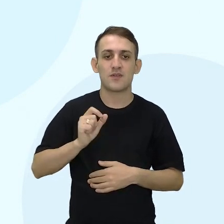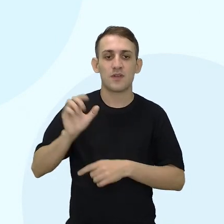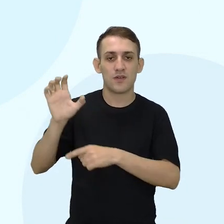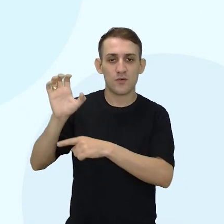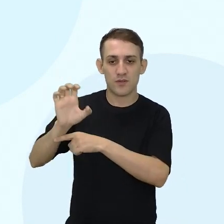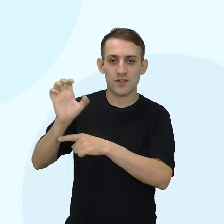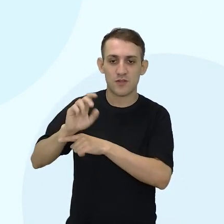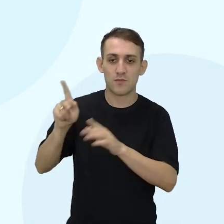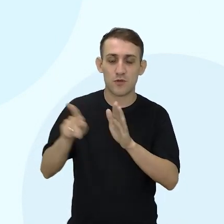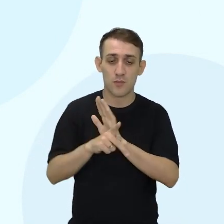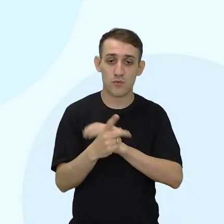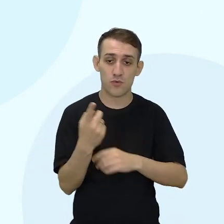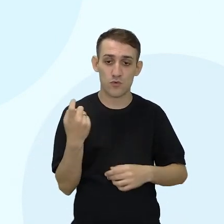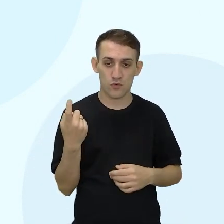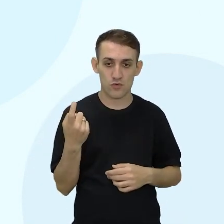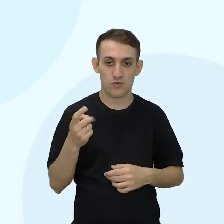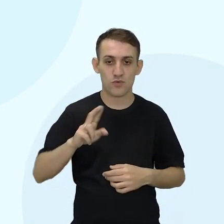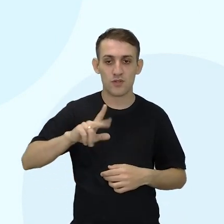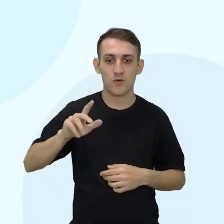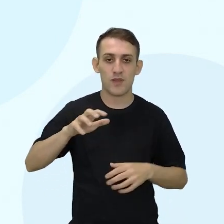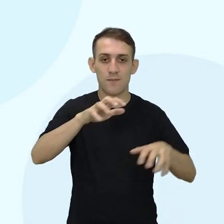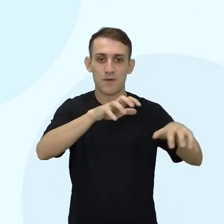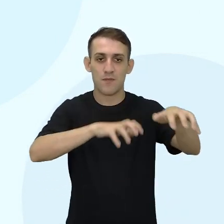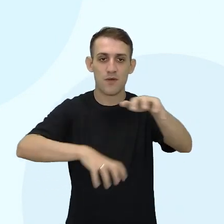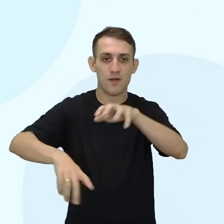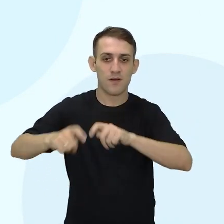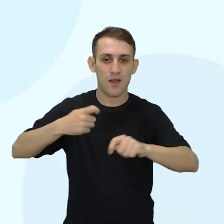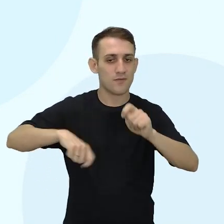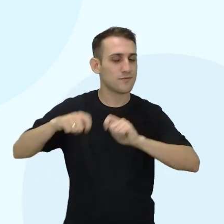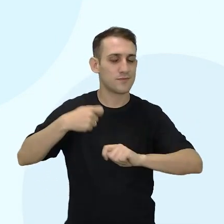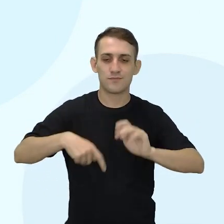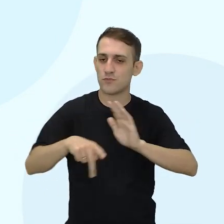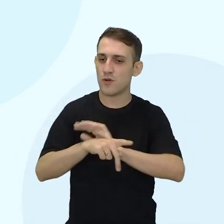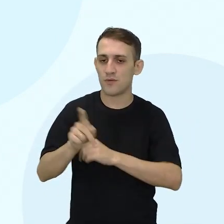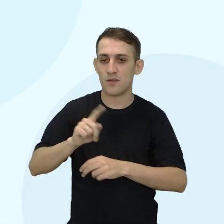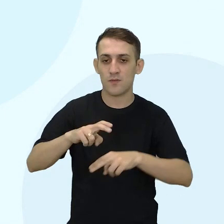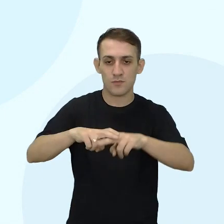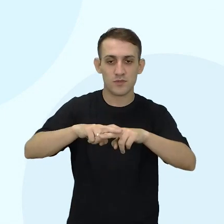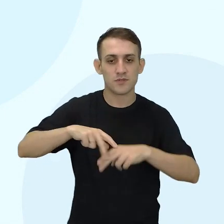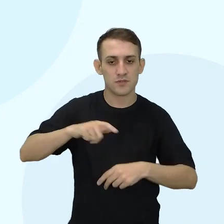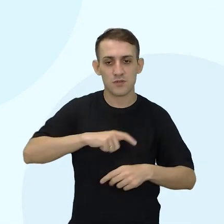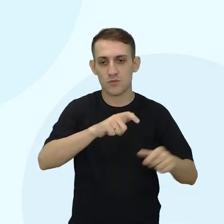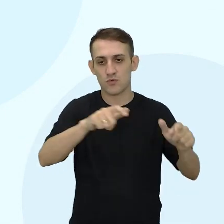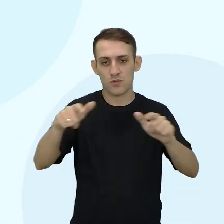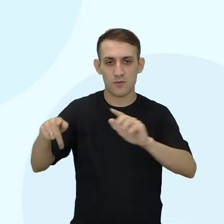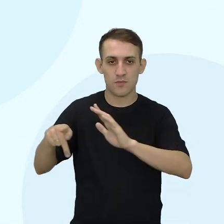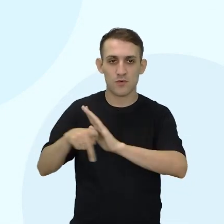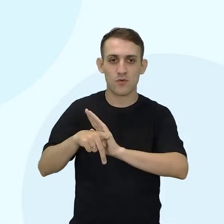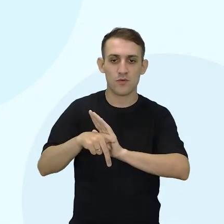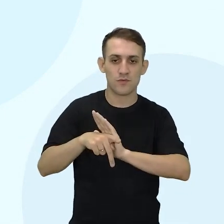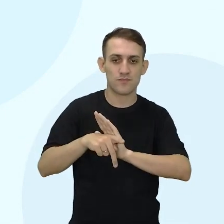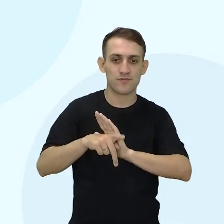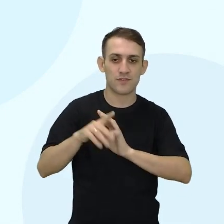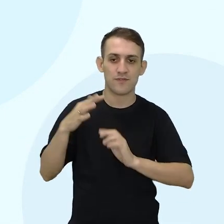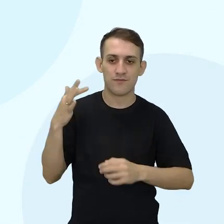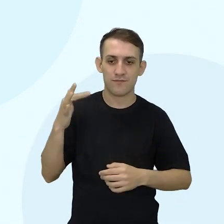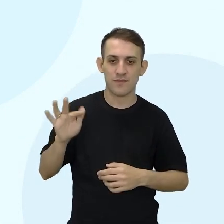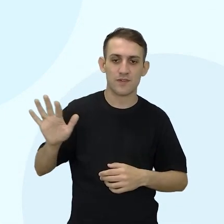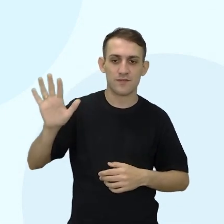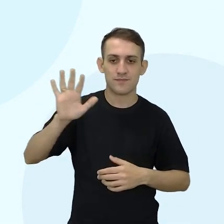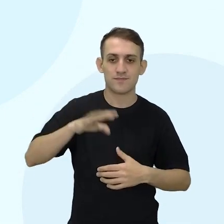estado unitário, não sendo divisões administrativas. Por isso são províncias, unidades federais.